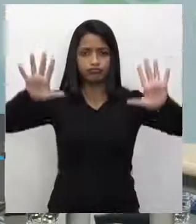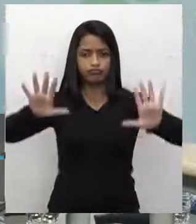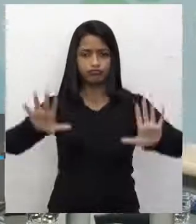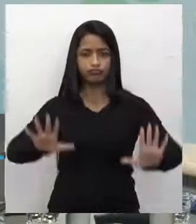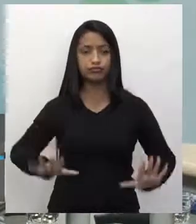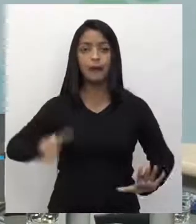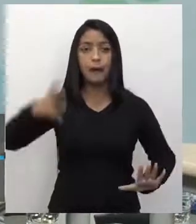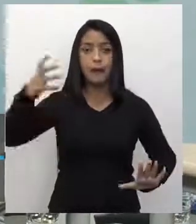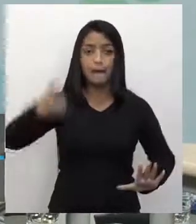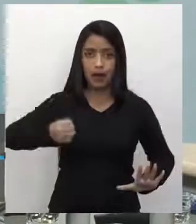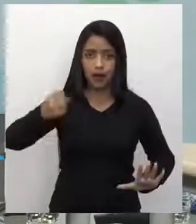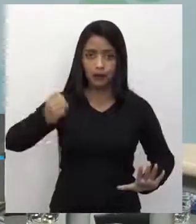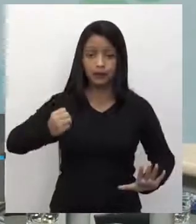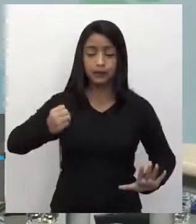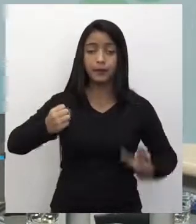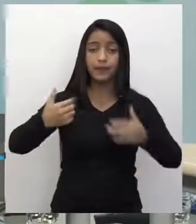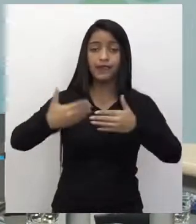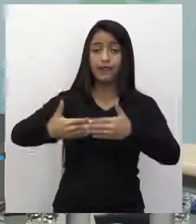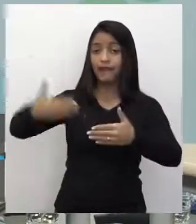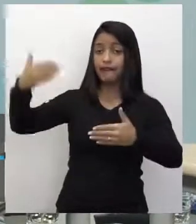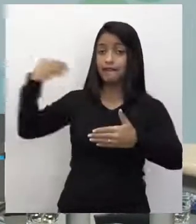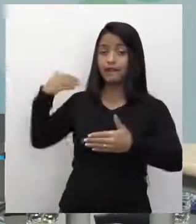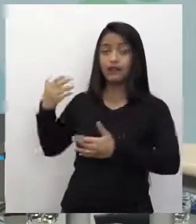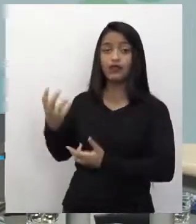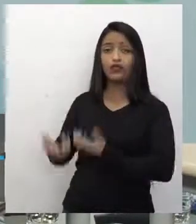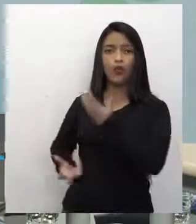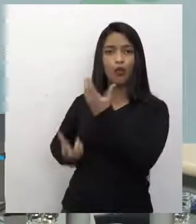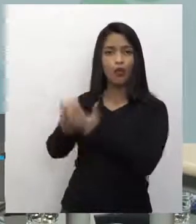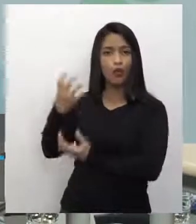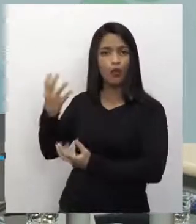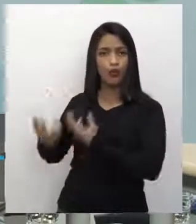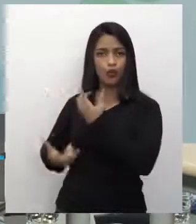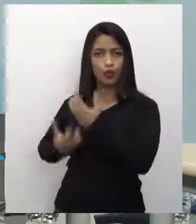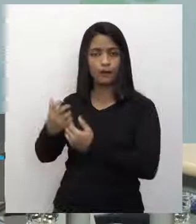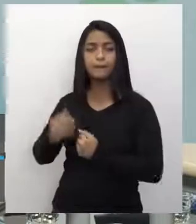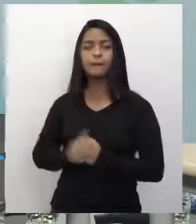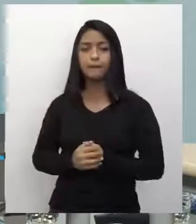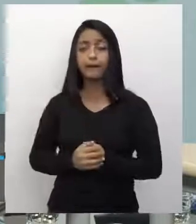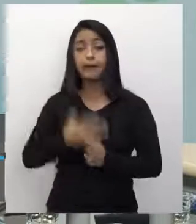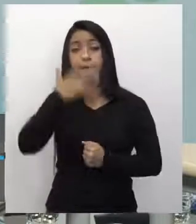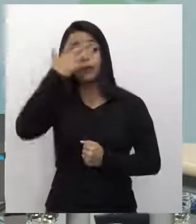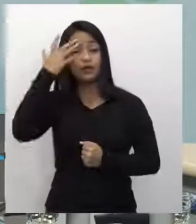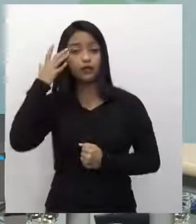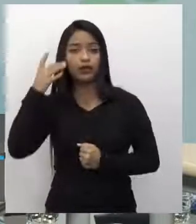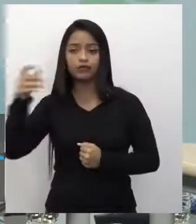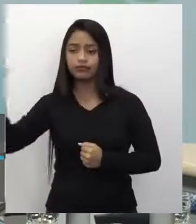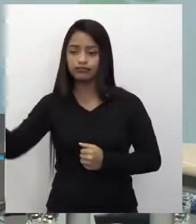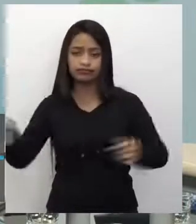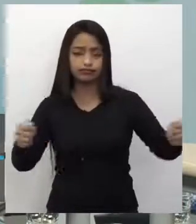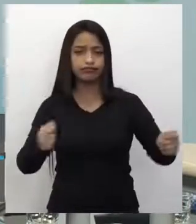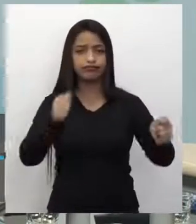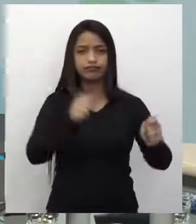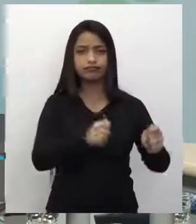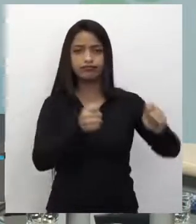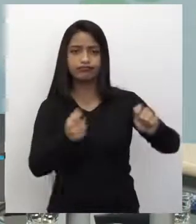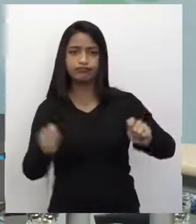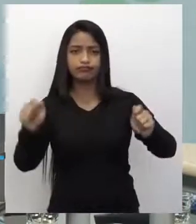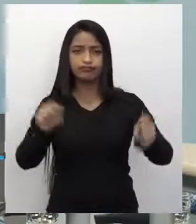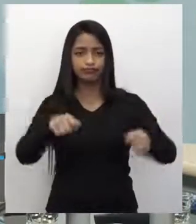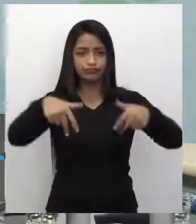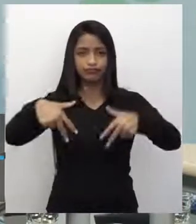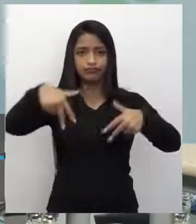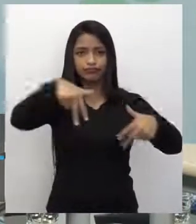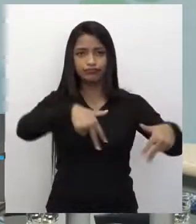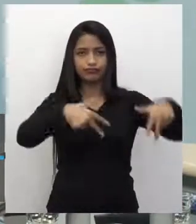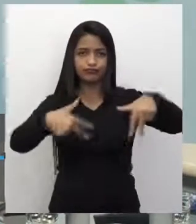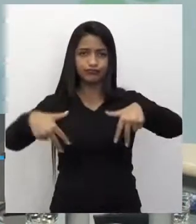atrás, tá? E ali os titereiros, no caso, né, os bonequeiros ali, movimentavam esses bonecos. Eles eram, então, essas